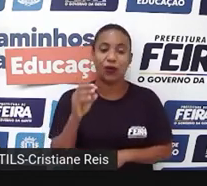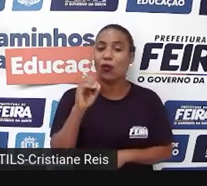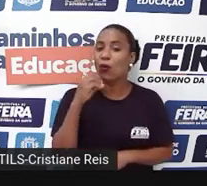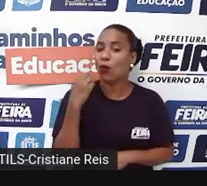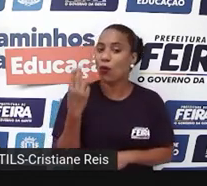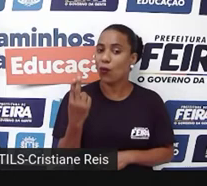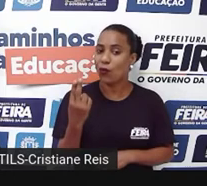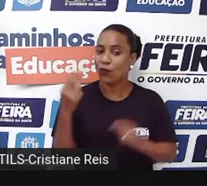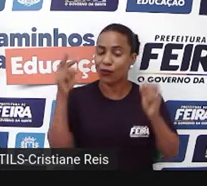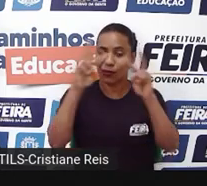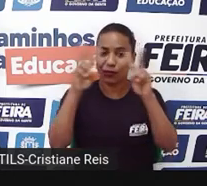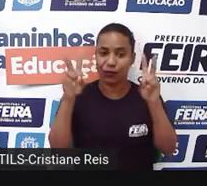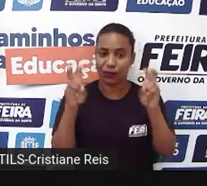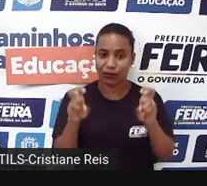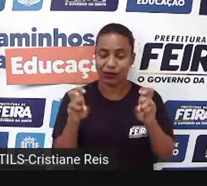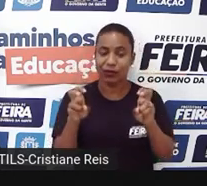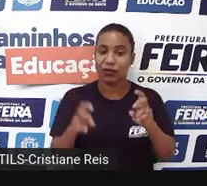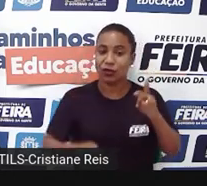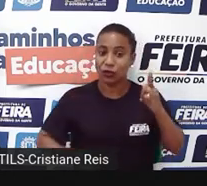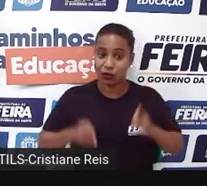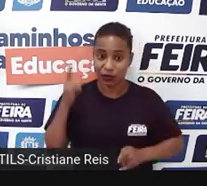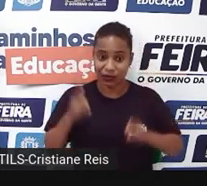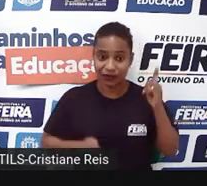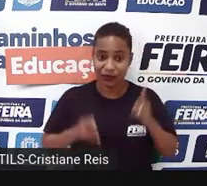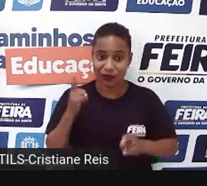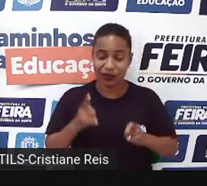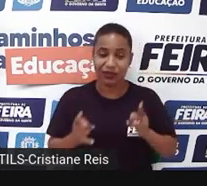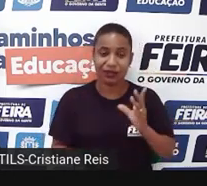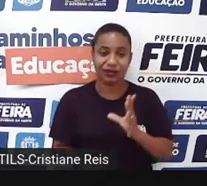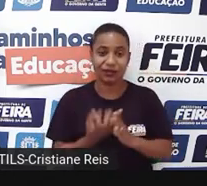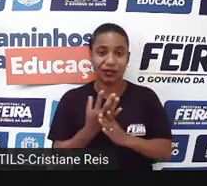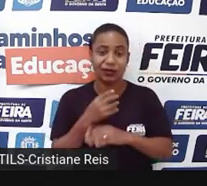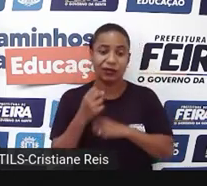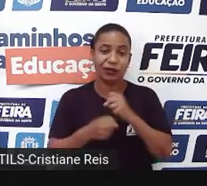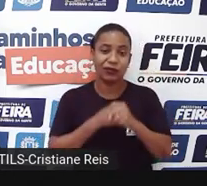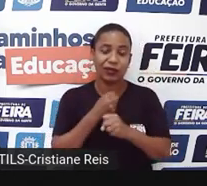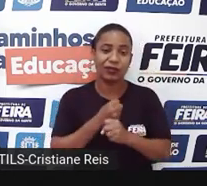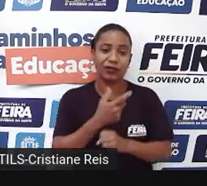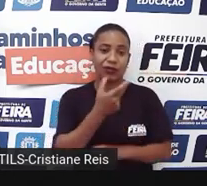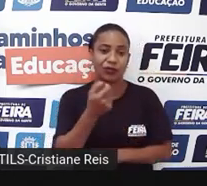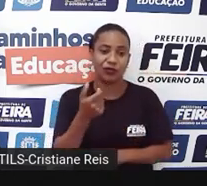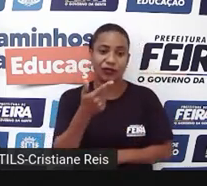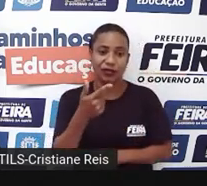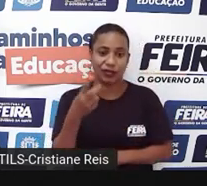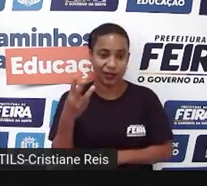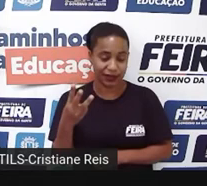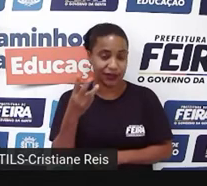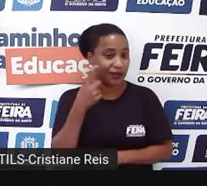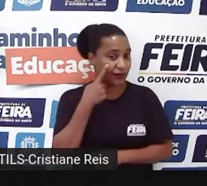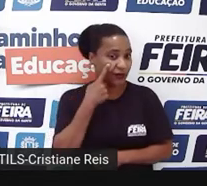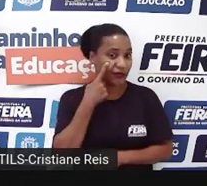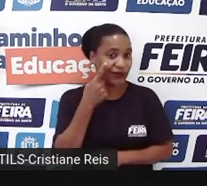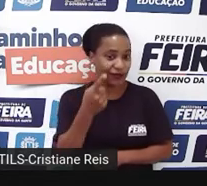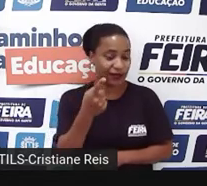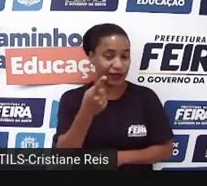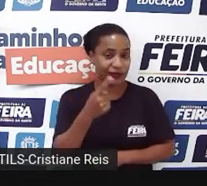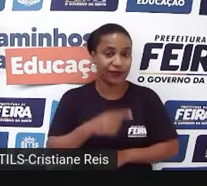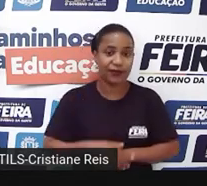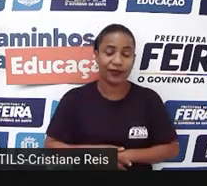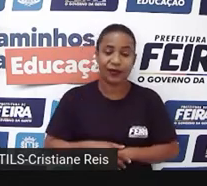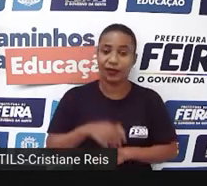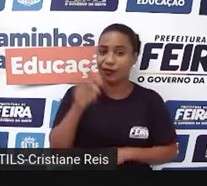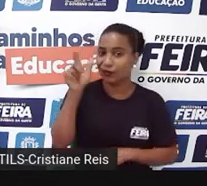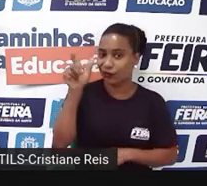não é? Transformers será lançado em 2023. Observe que aqui eu tenho o